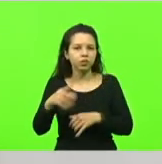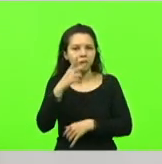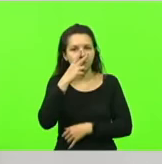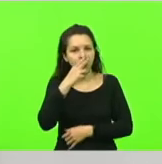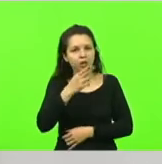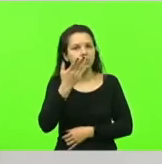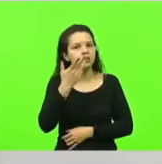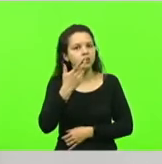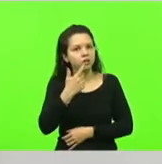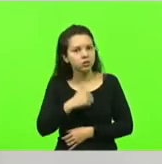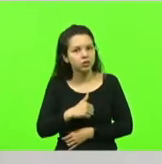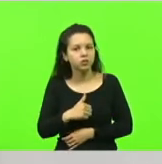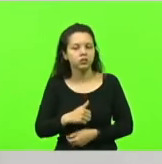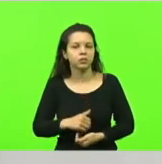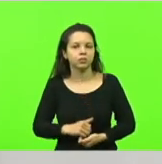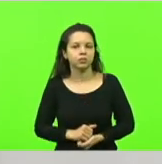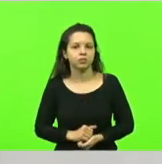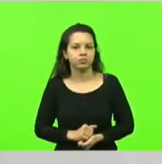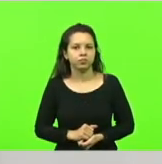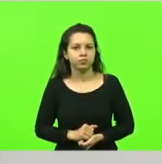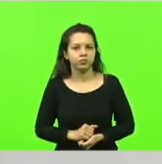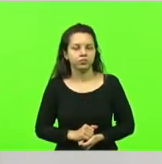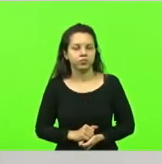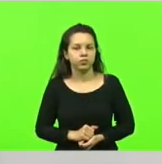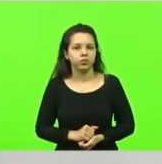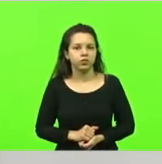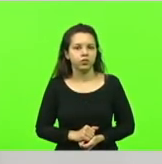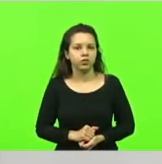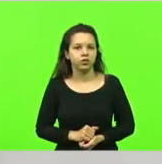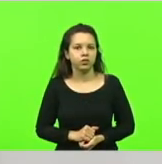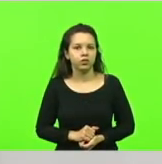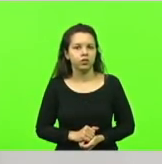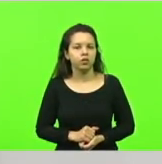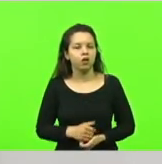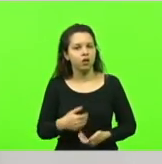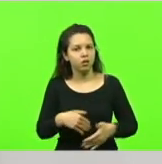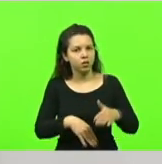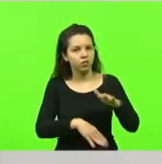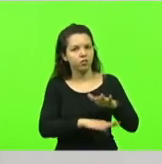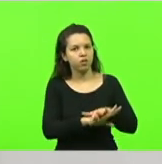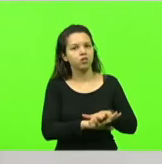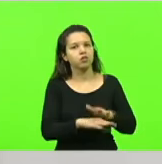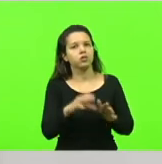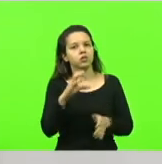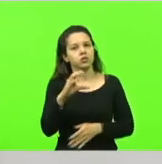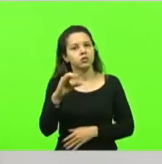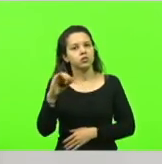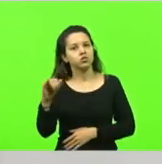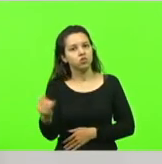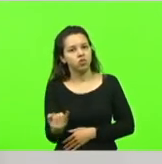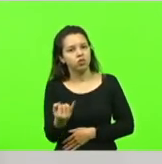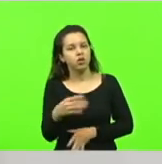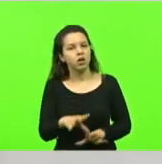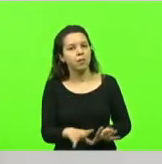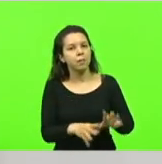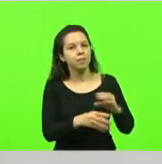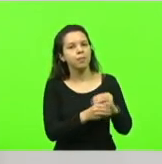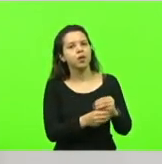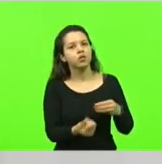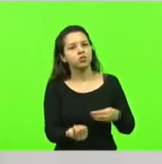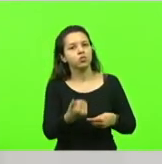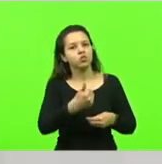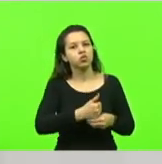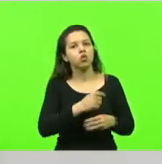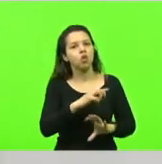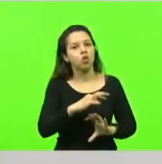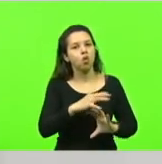criança. Então, foi arquivado na CCJ. Por que não fez uma emenda substitutiva global